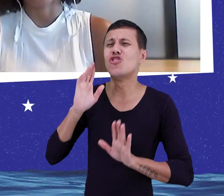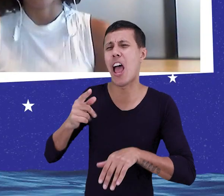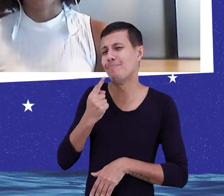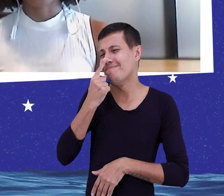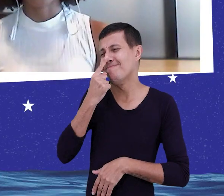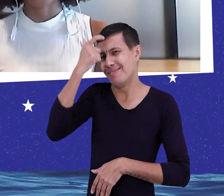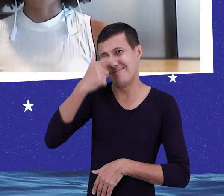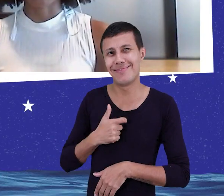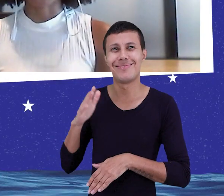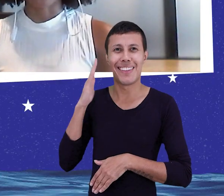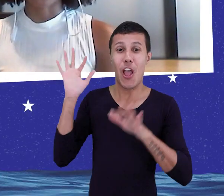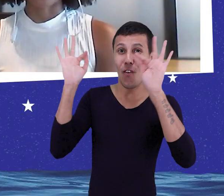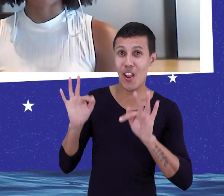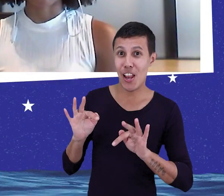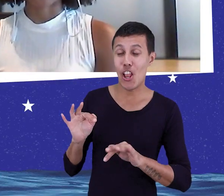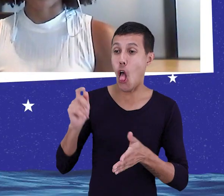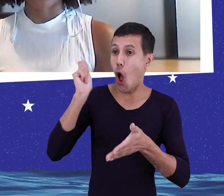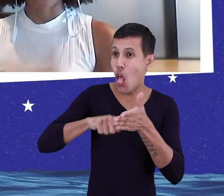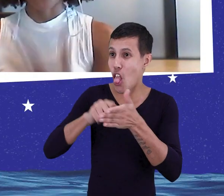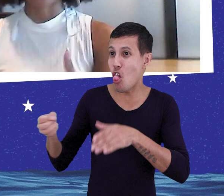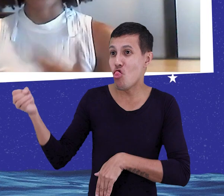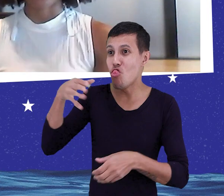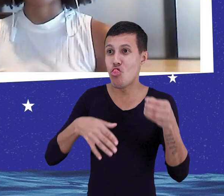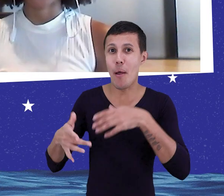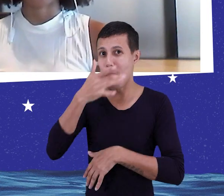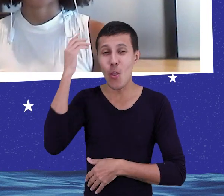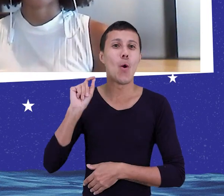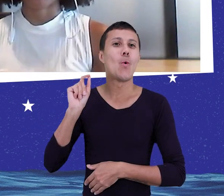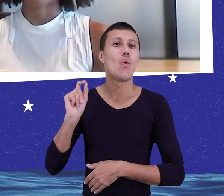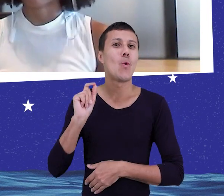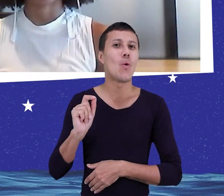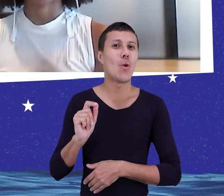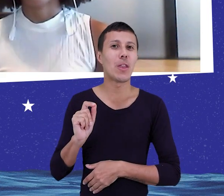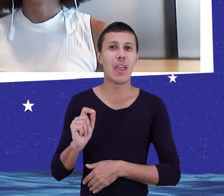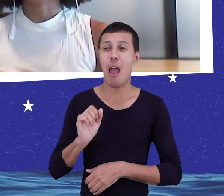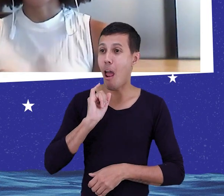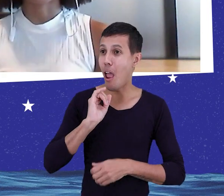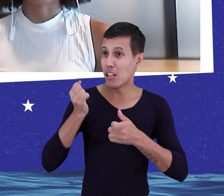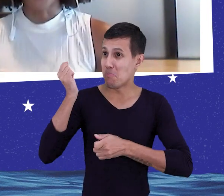muito feliz quando a gente tem novas contratações e as pessoas conseguem dar esse tipo de depoimento.